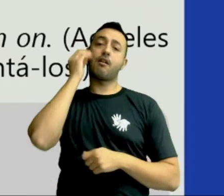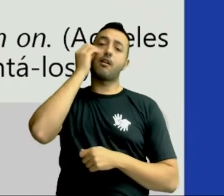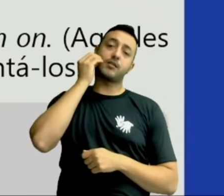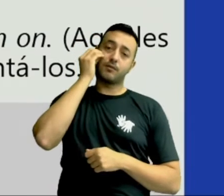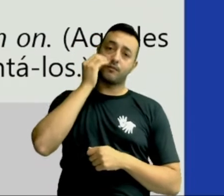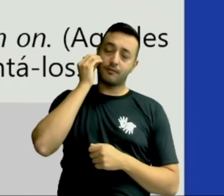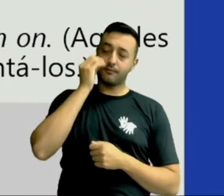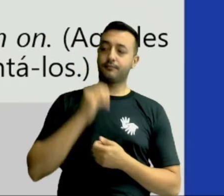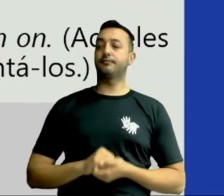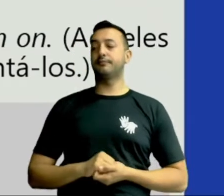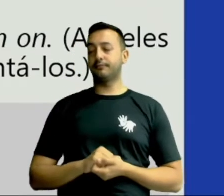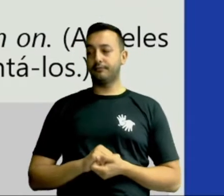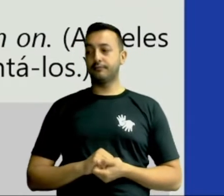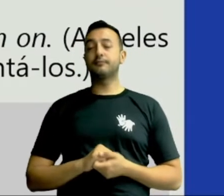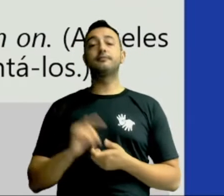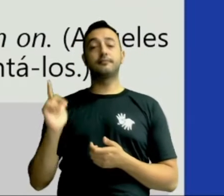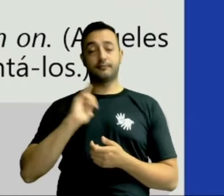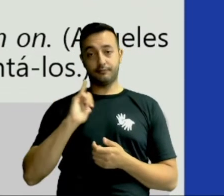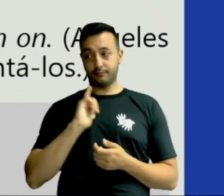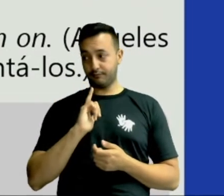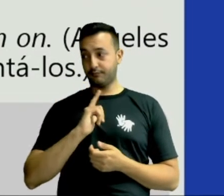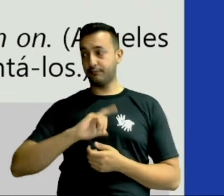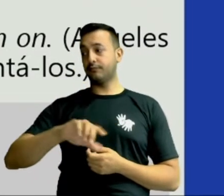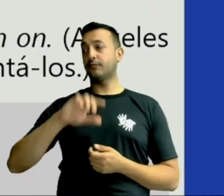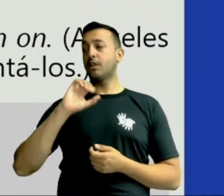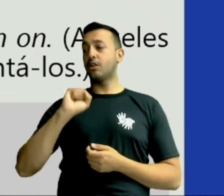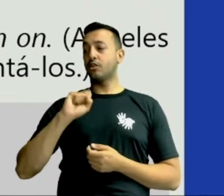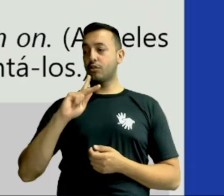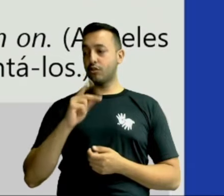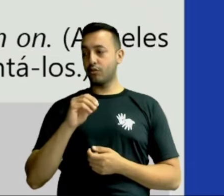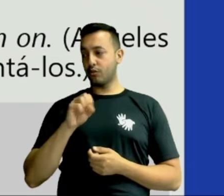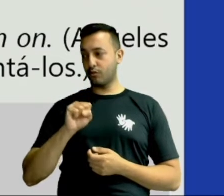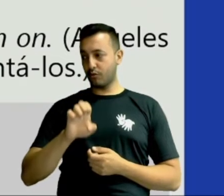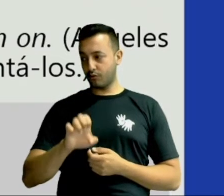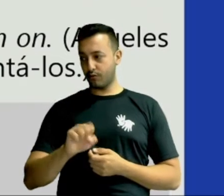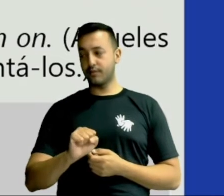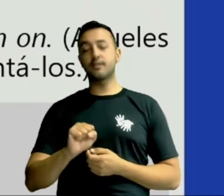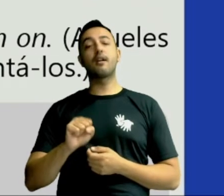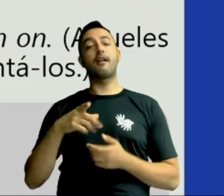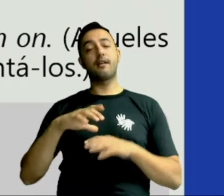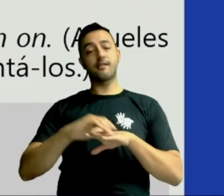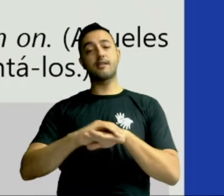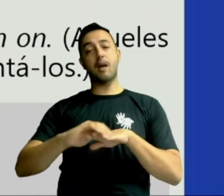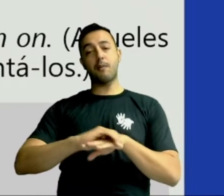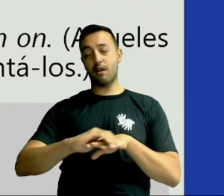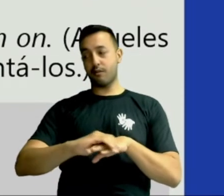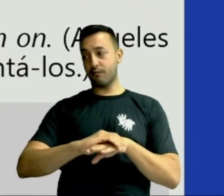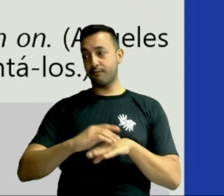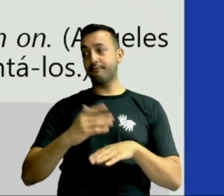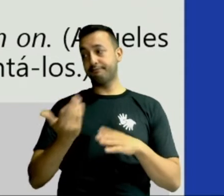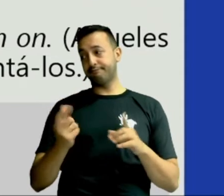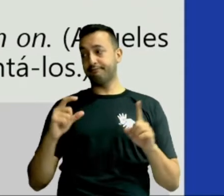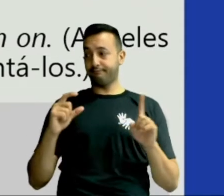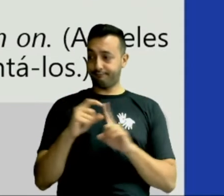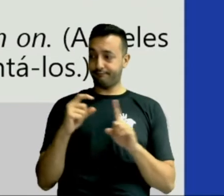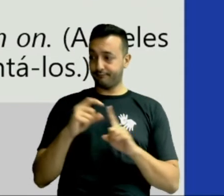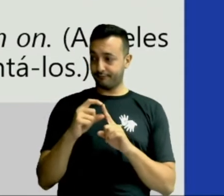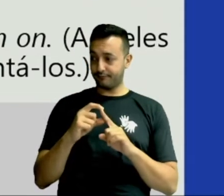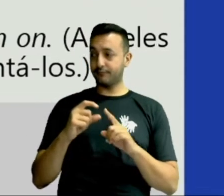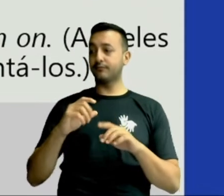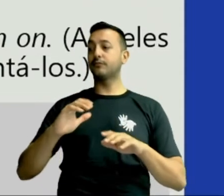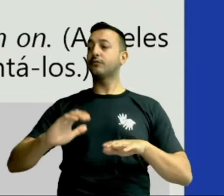experimentar os menos aí o SUS Shoes sapatos sapatos é uma palavra é um substantivo